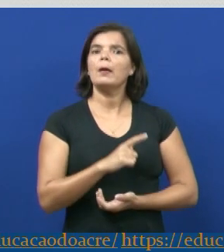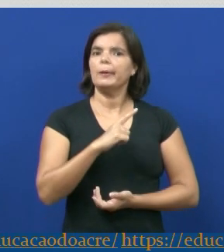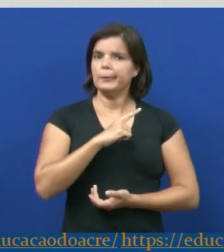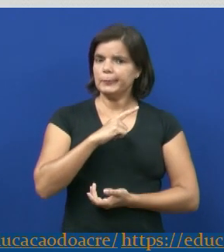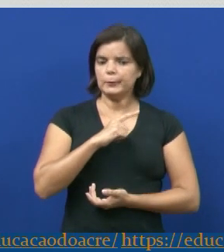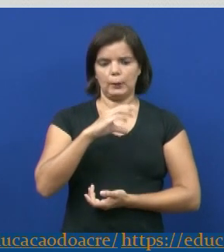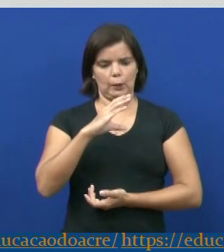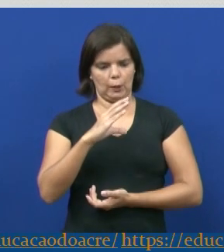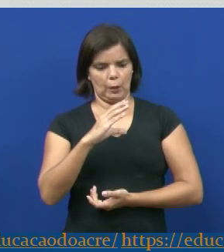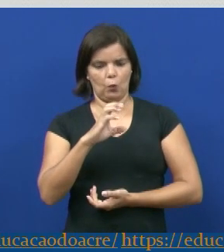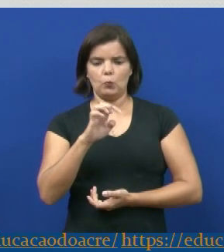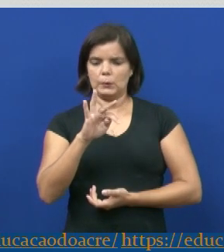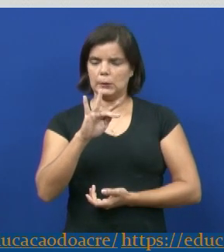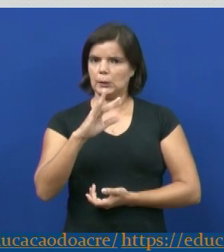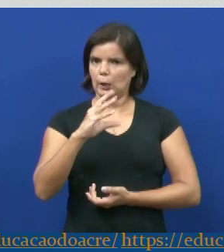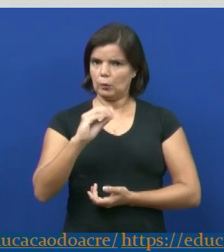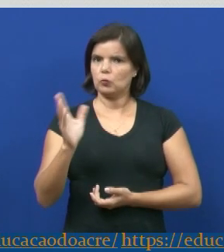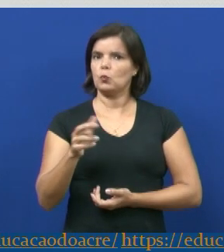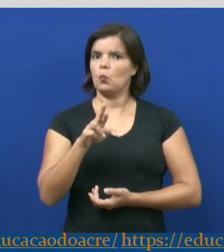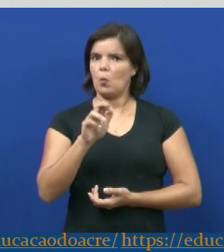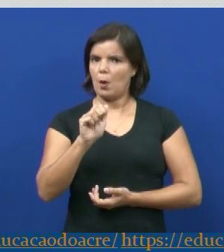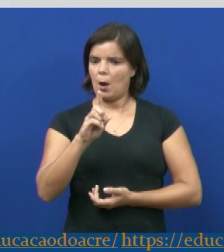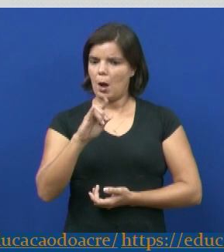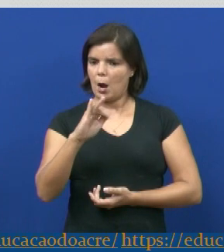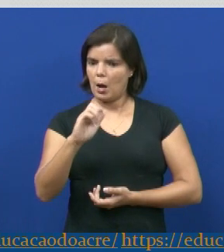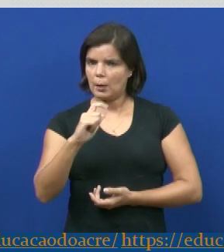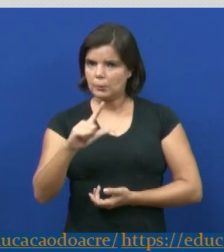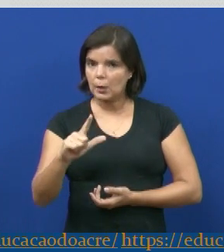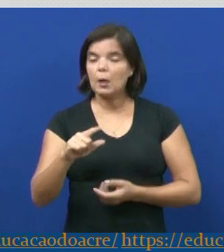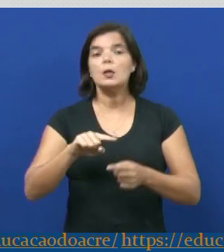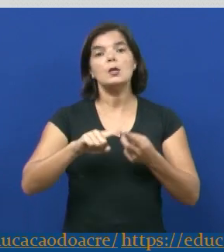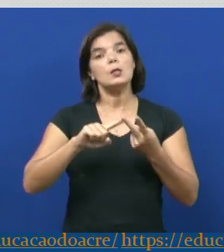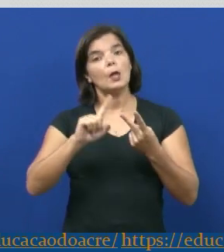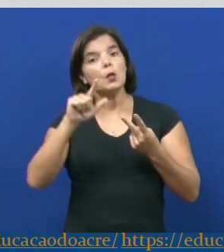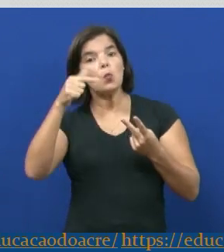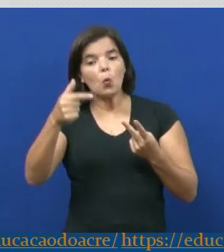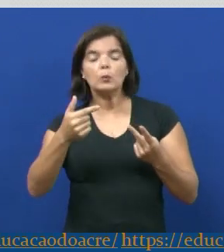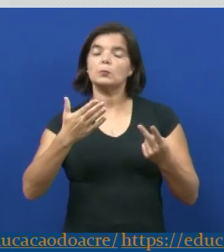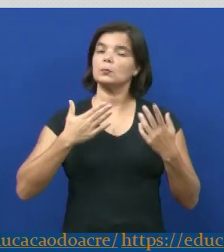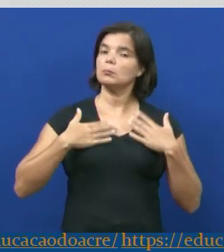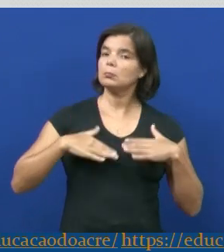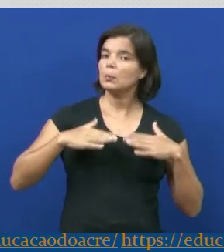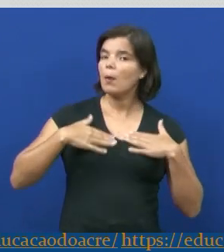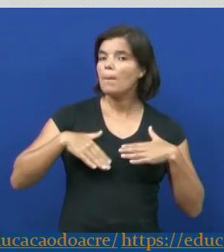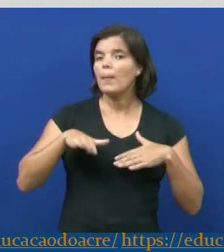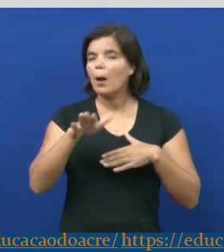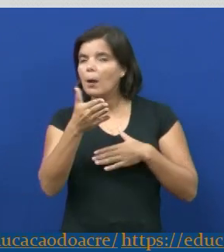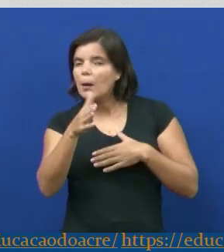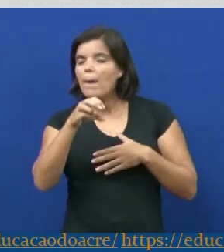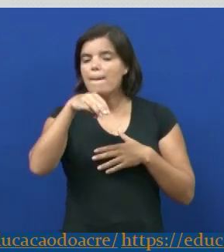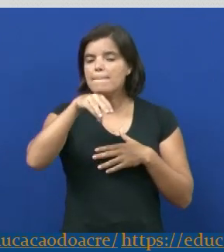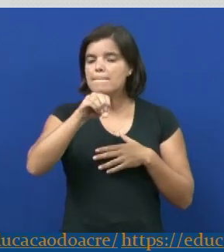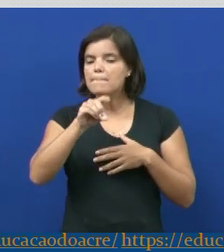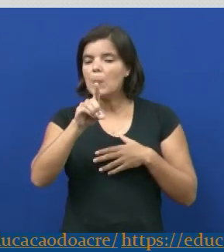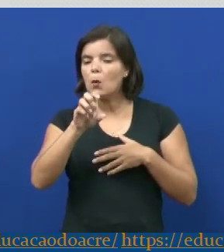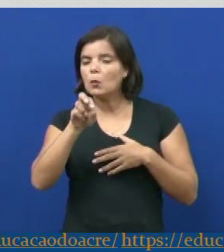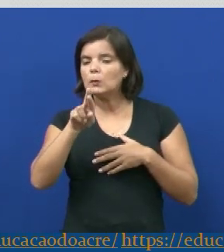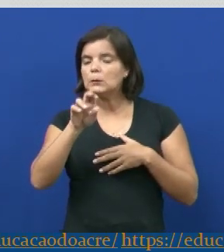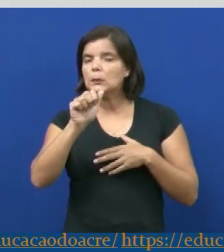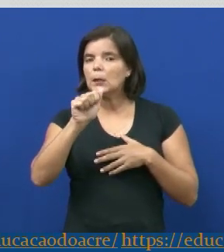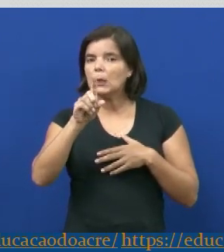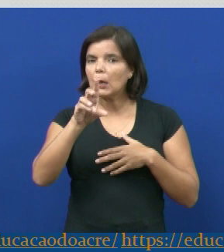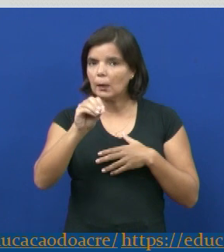Existe o cético radical e existe o cético moderado. O que seria o cético radical?